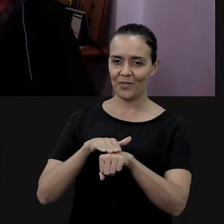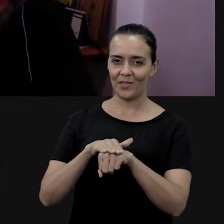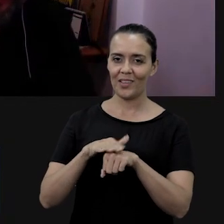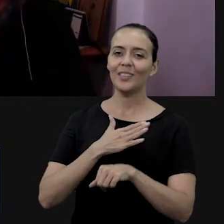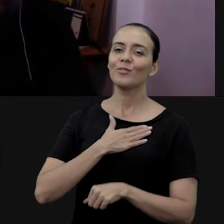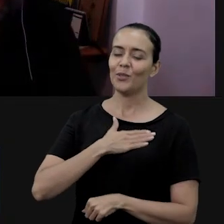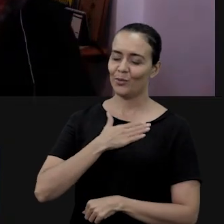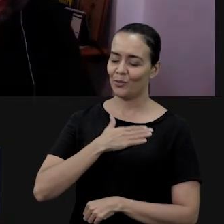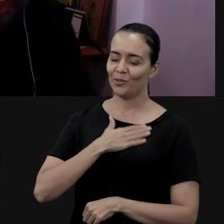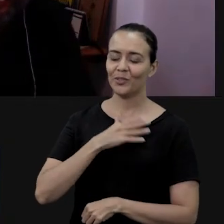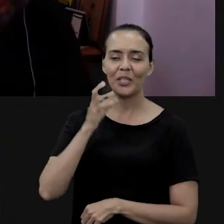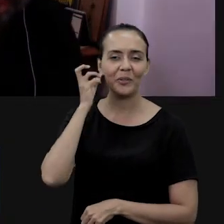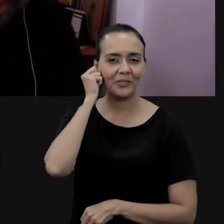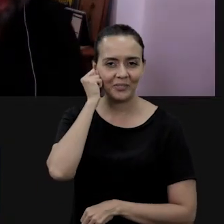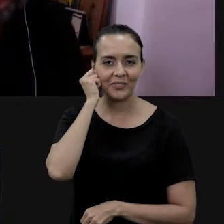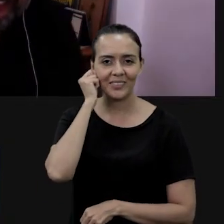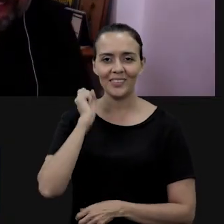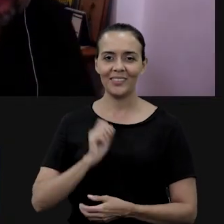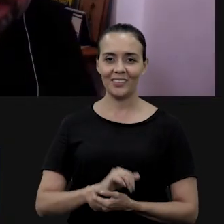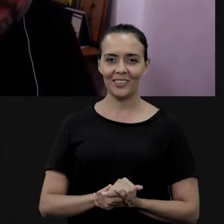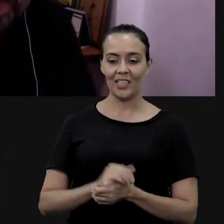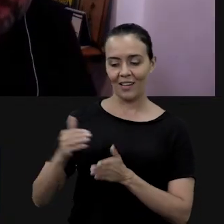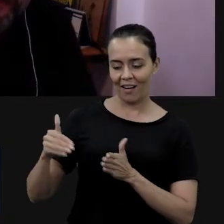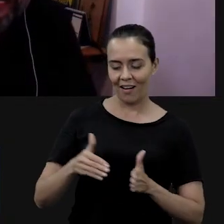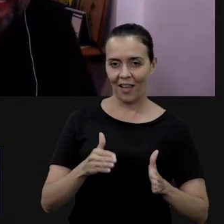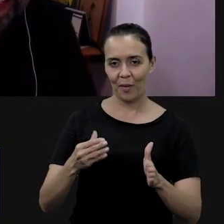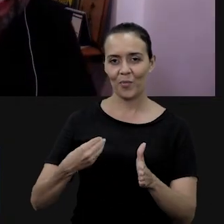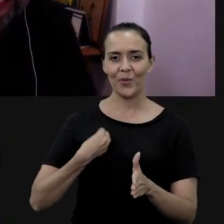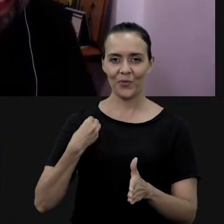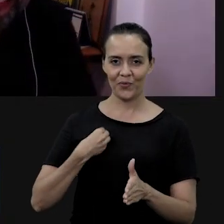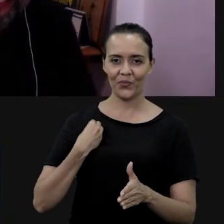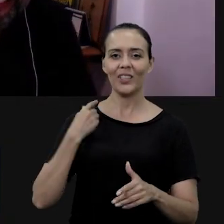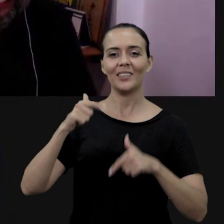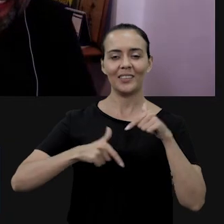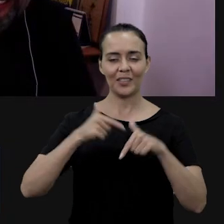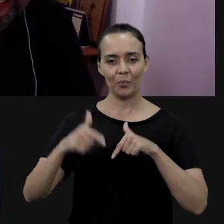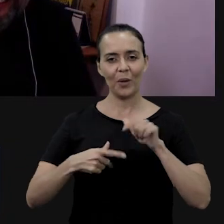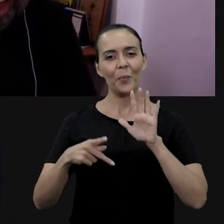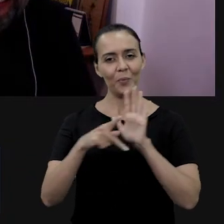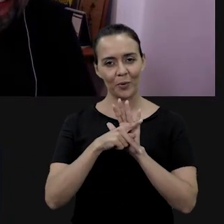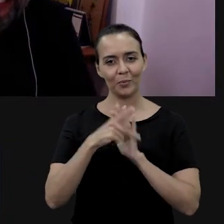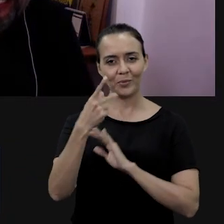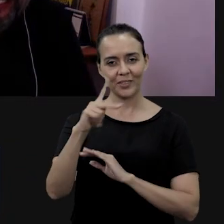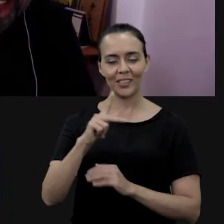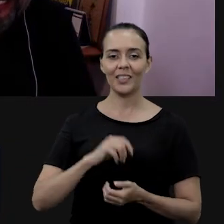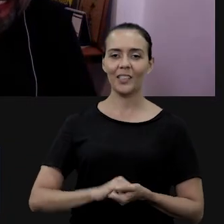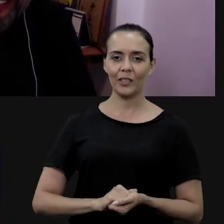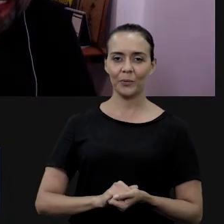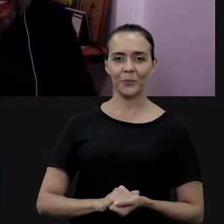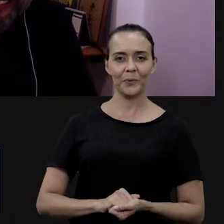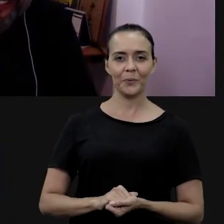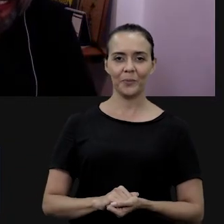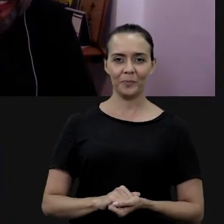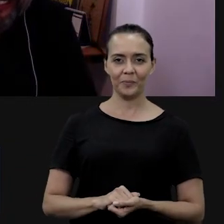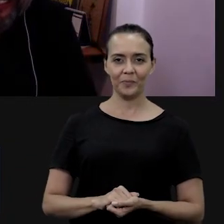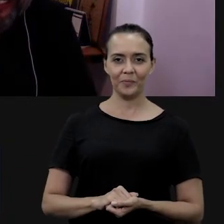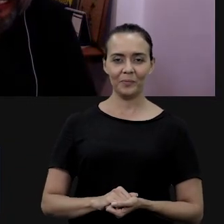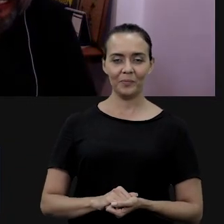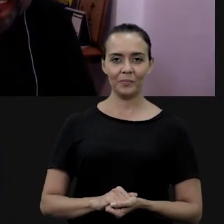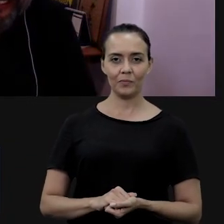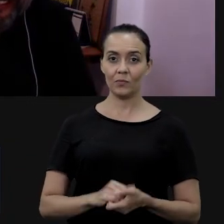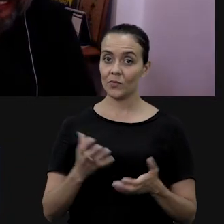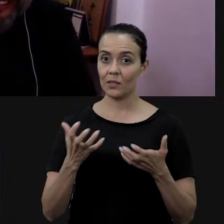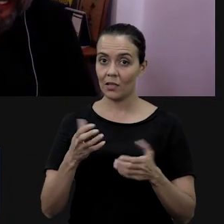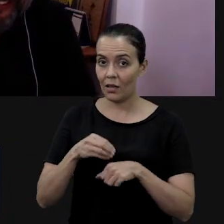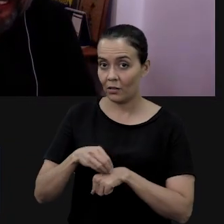Foi uma ótima conversa, Cara, cara. Adorei aí ouvir a trajetória e os trabalhos.